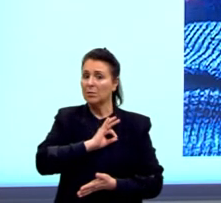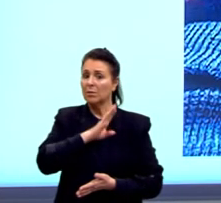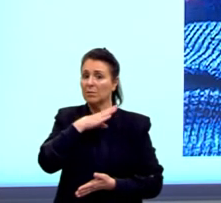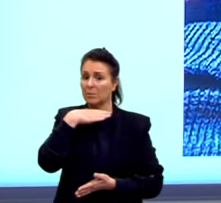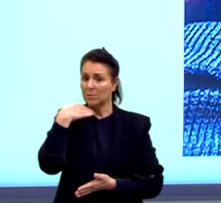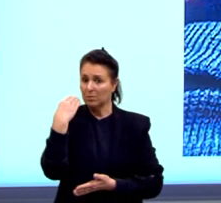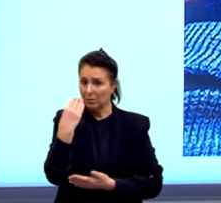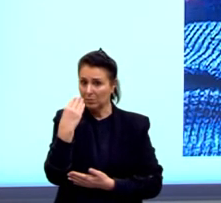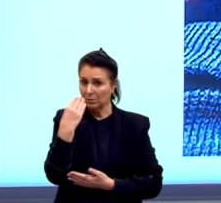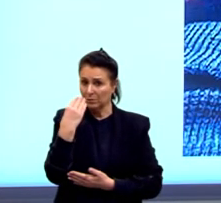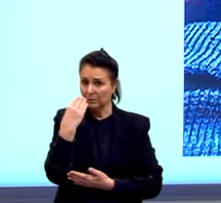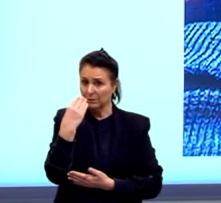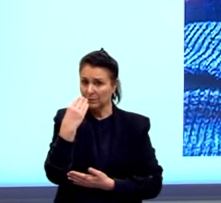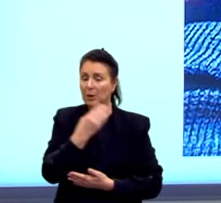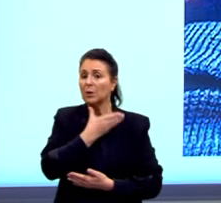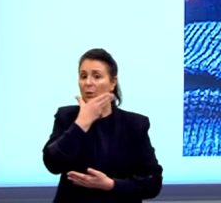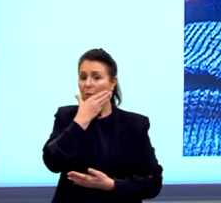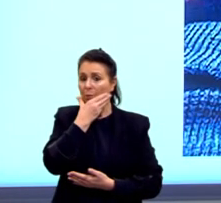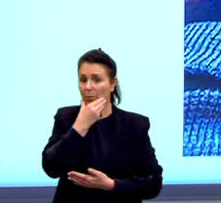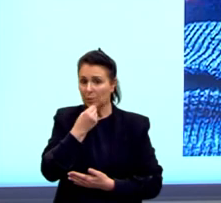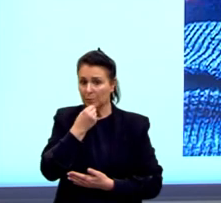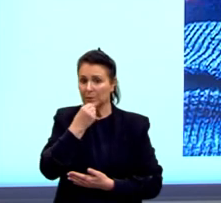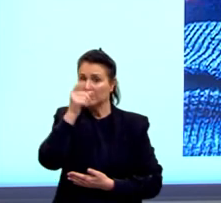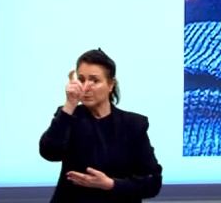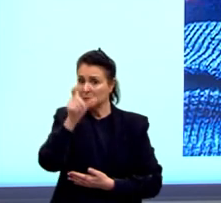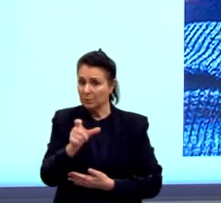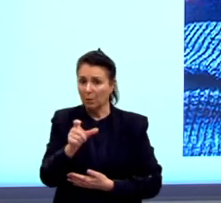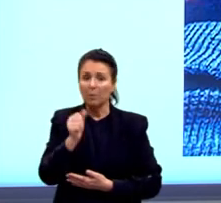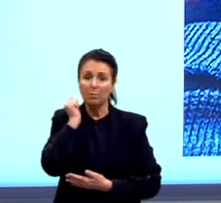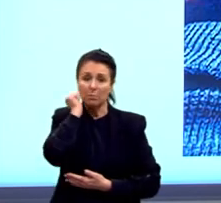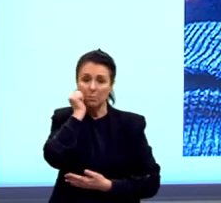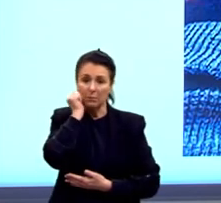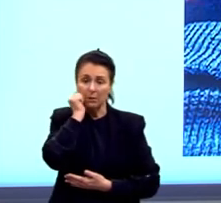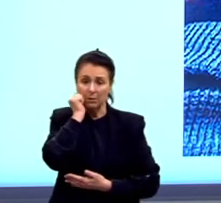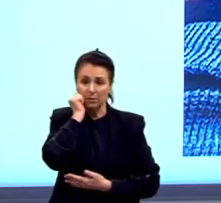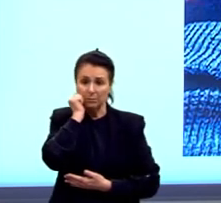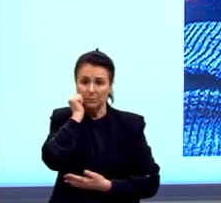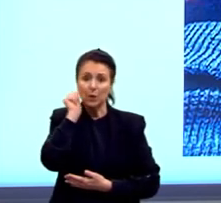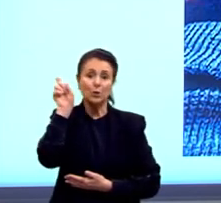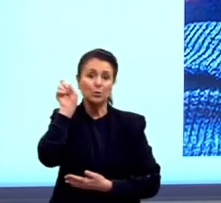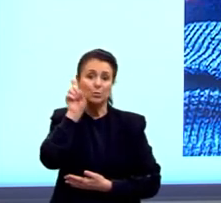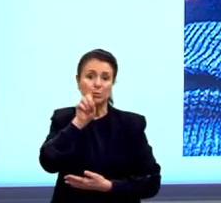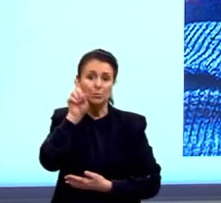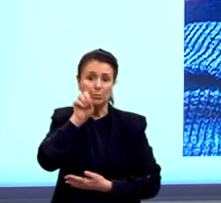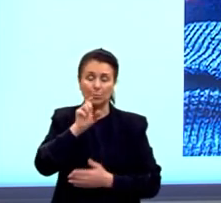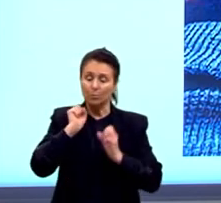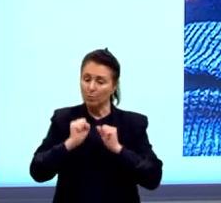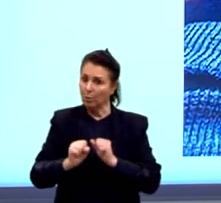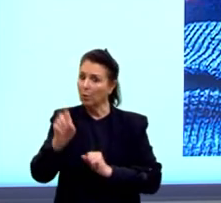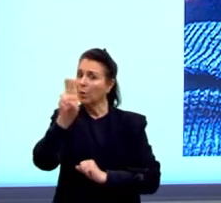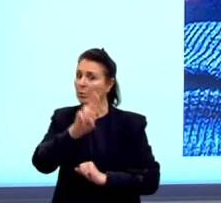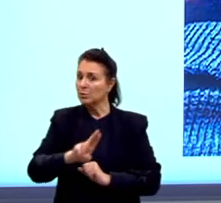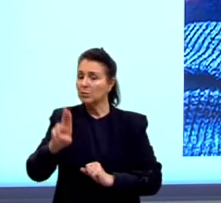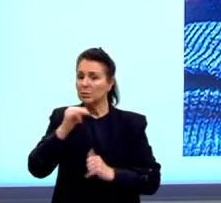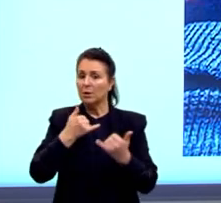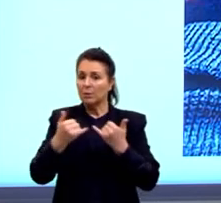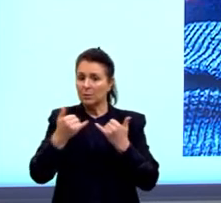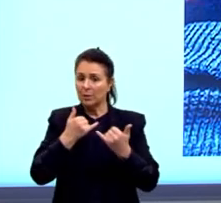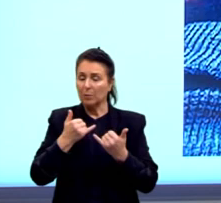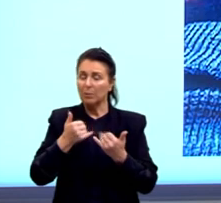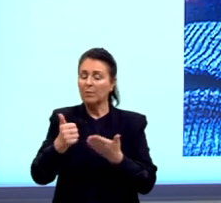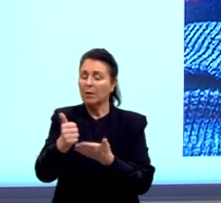ocasionou a morte de uma pessoa negra na então a gente pode usar esse exemplo para